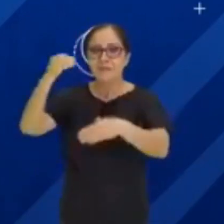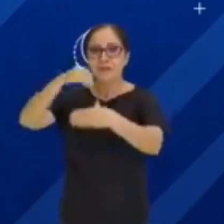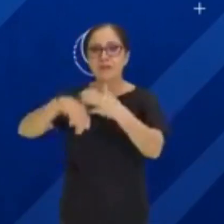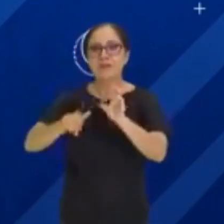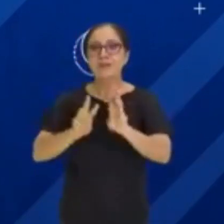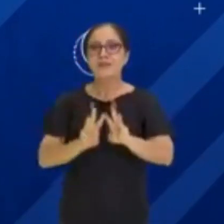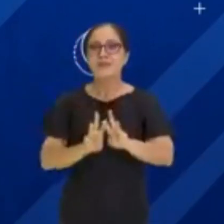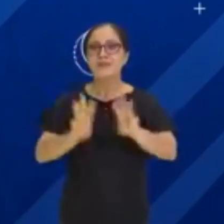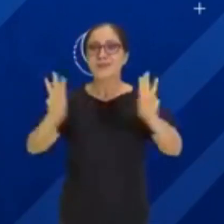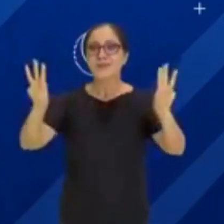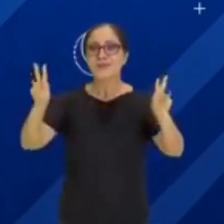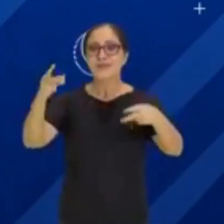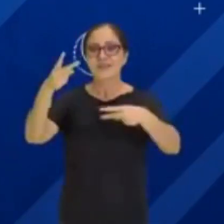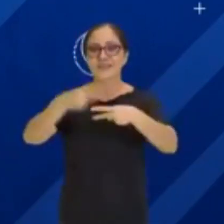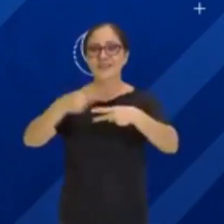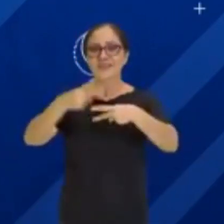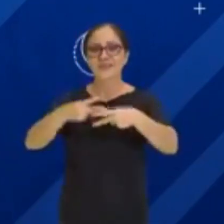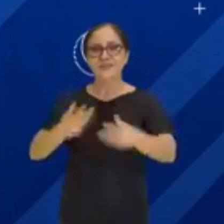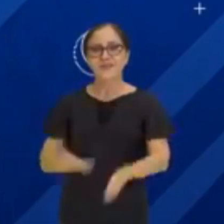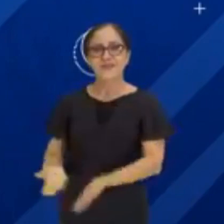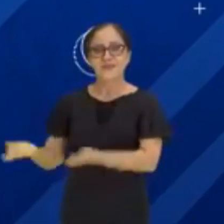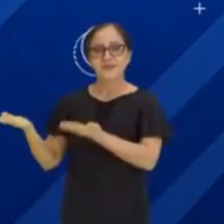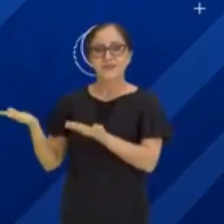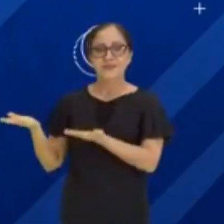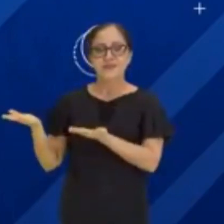SEDUC, que é o